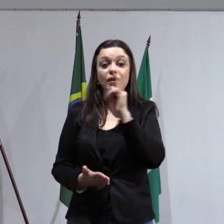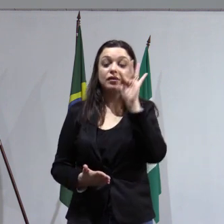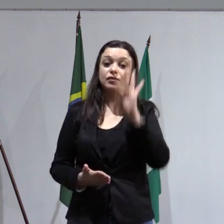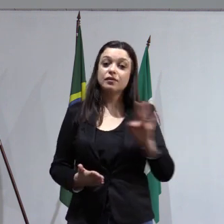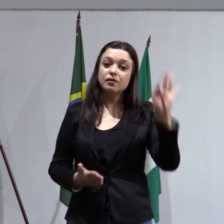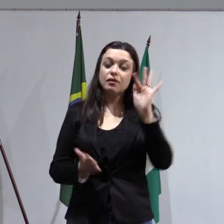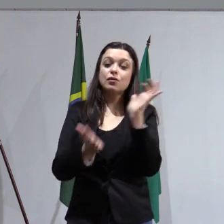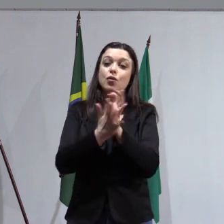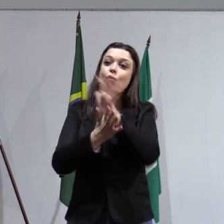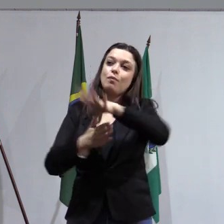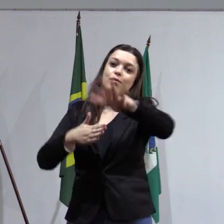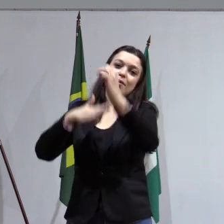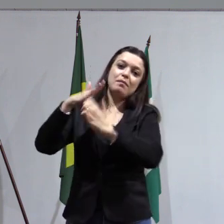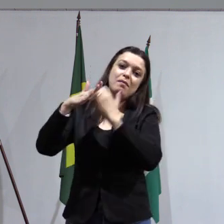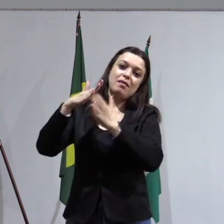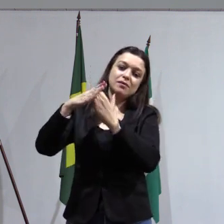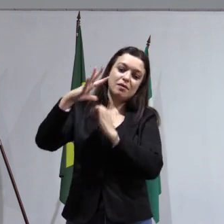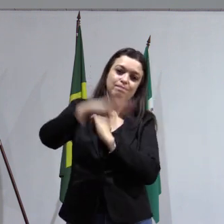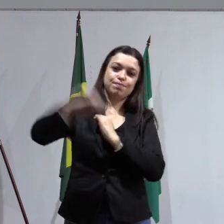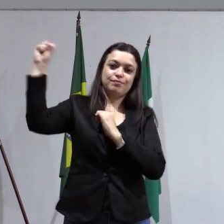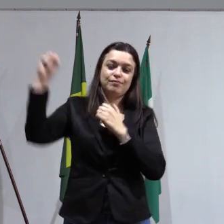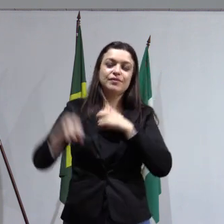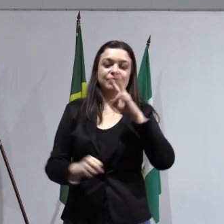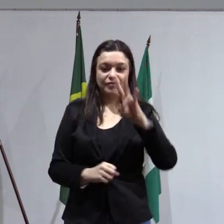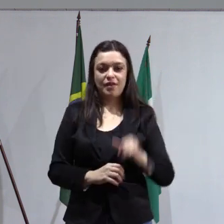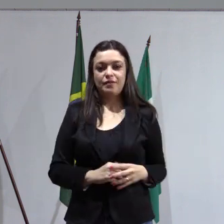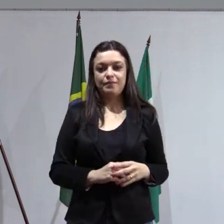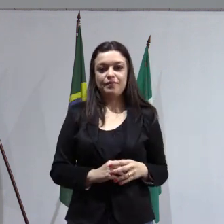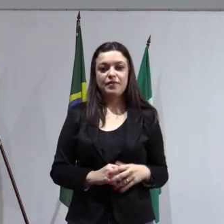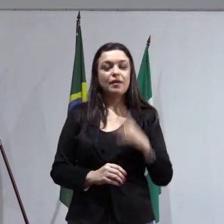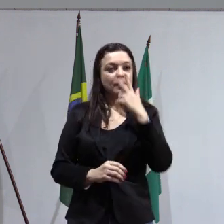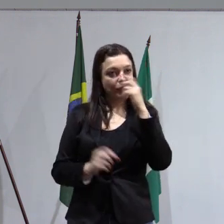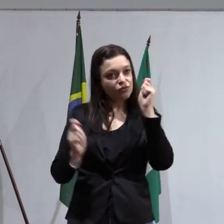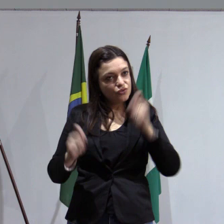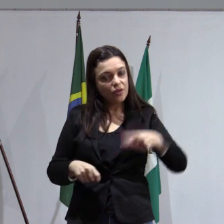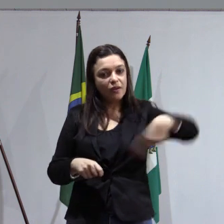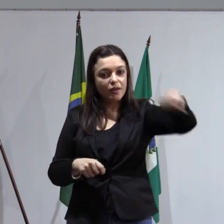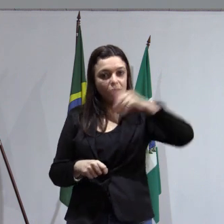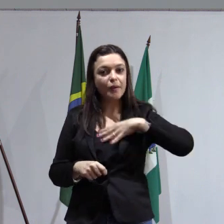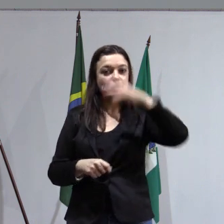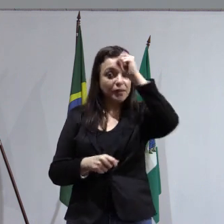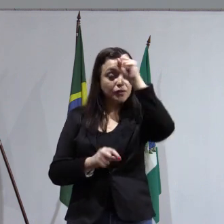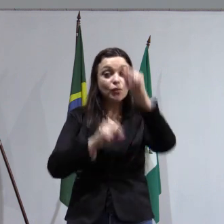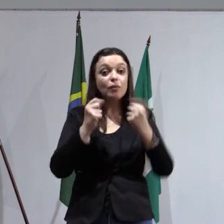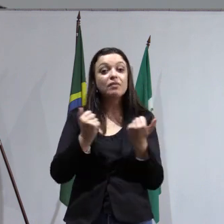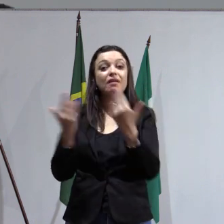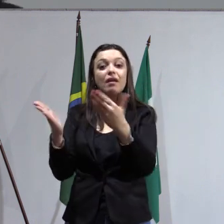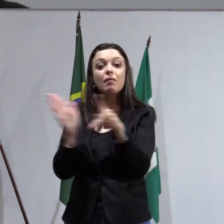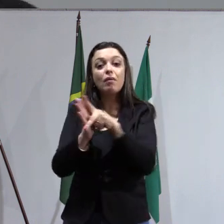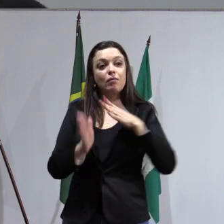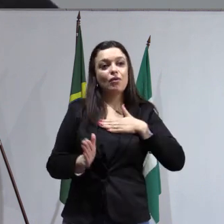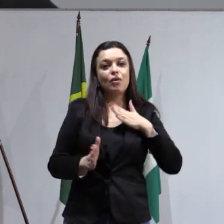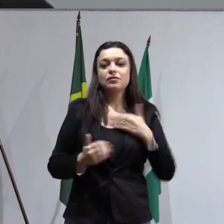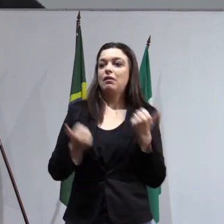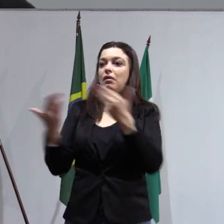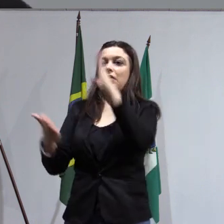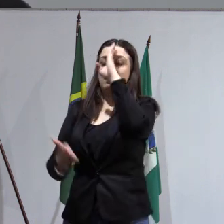grupos privados educacionais. A essa altura, a gente já devia ter aprendido a não entregar o que é nosso.